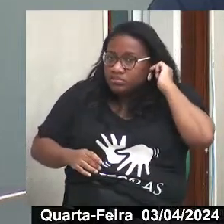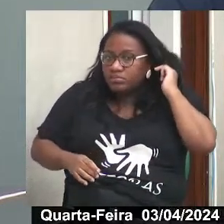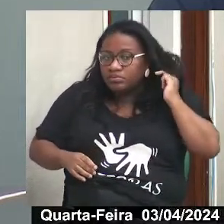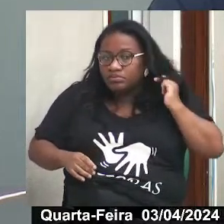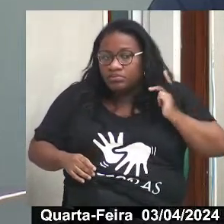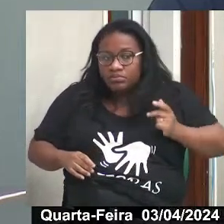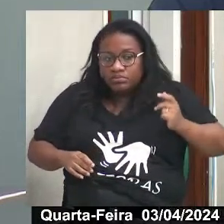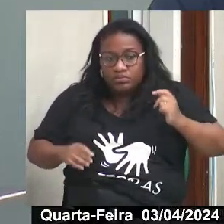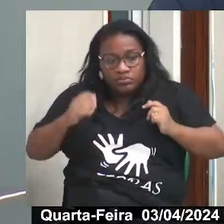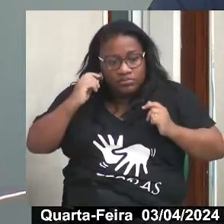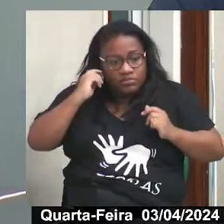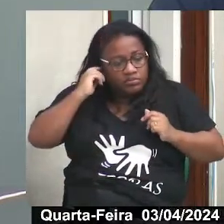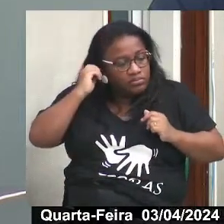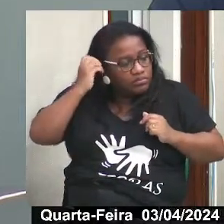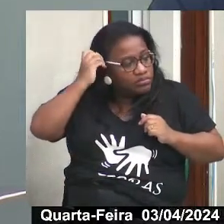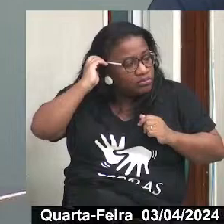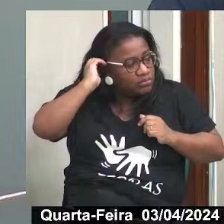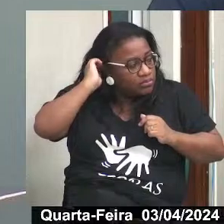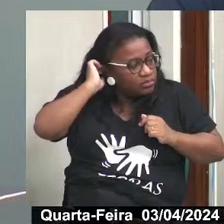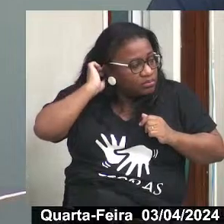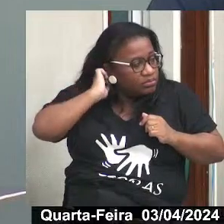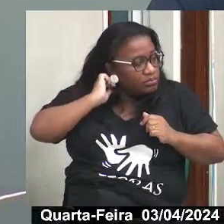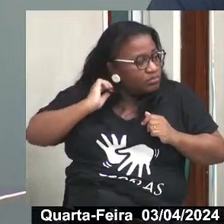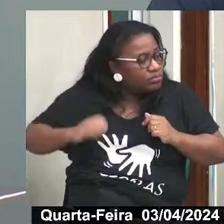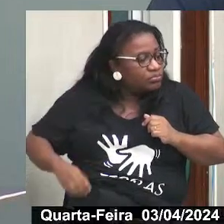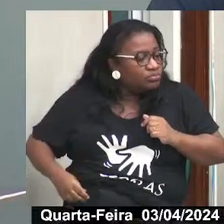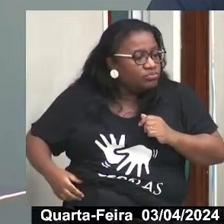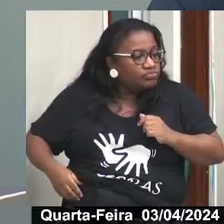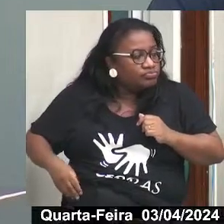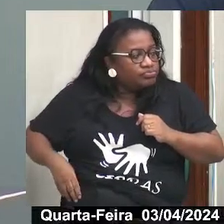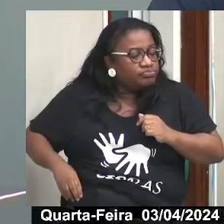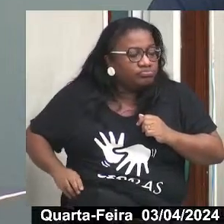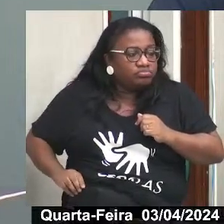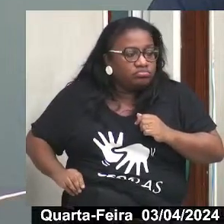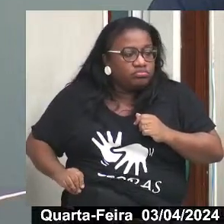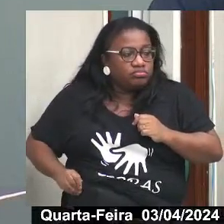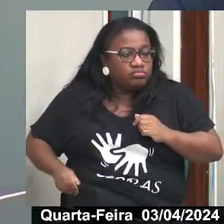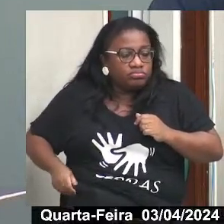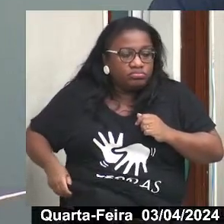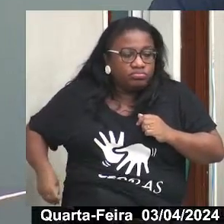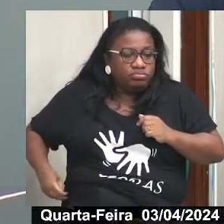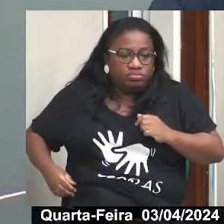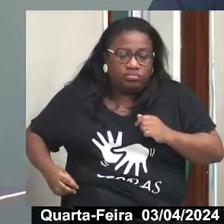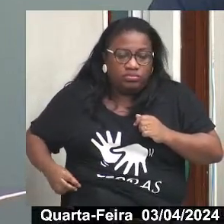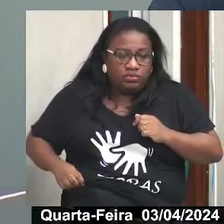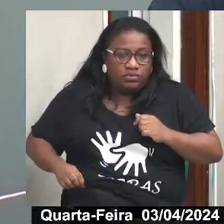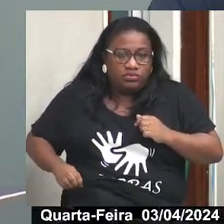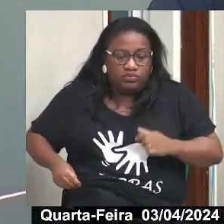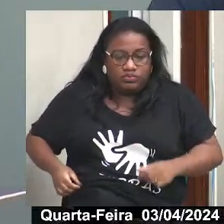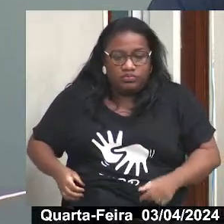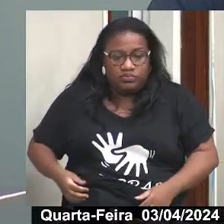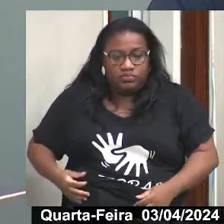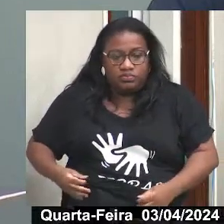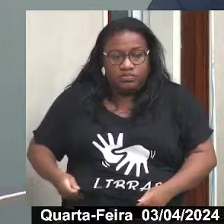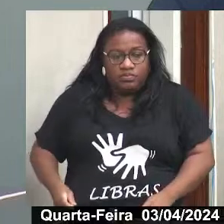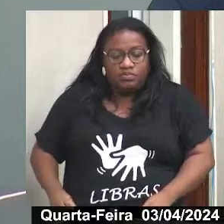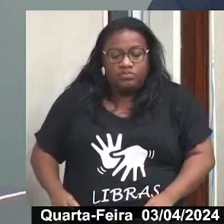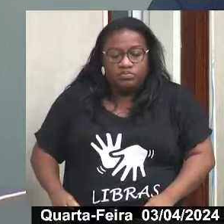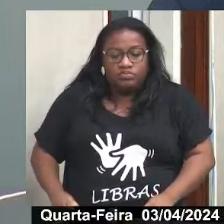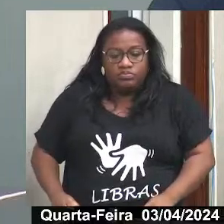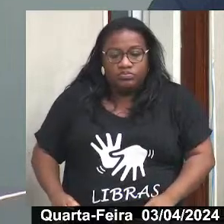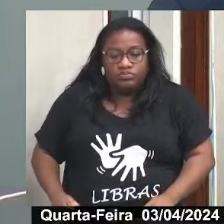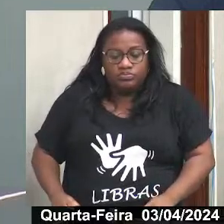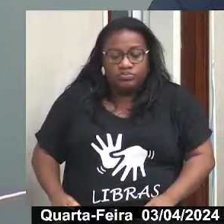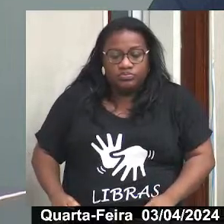e de outras providências. Em discussão, na discussão, foi a votação aprovada com 12 votos favoráveis e 1 abstenção do vereador Abidan Henrique da Silva.